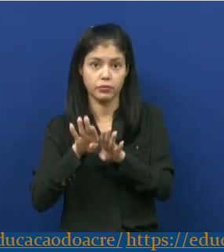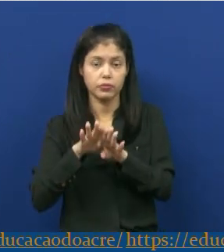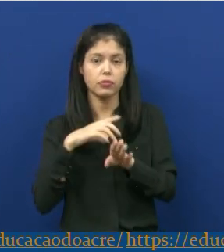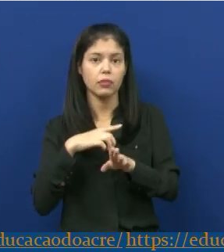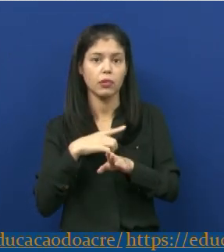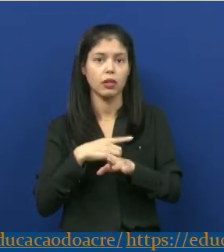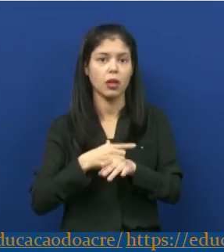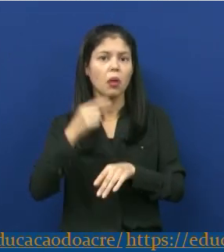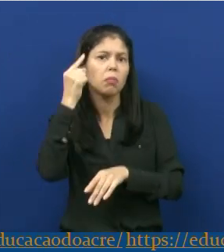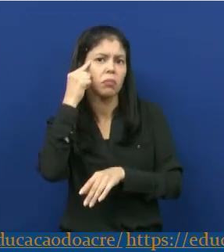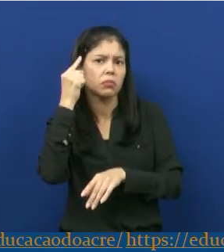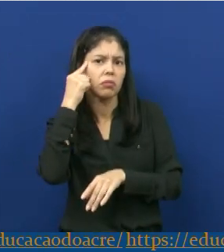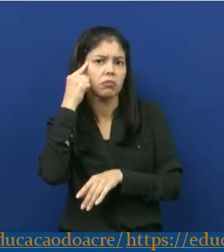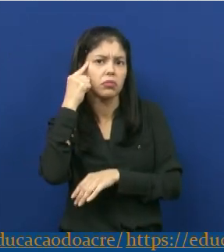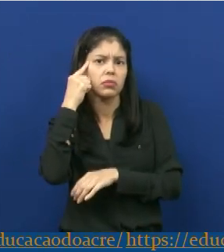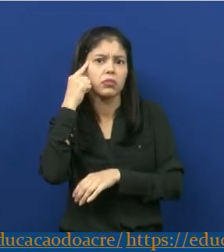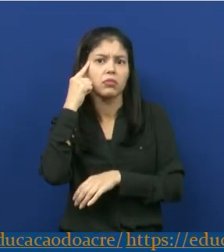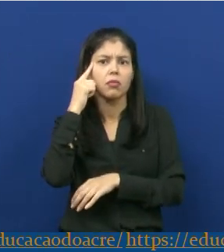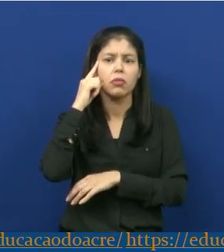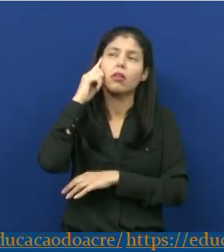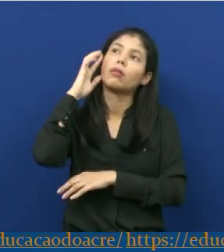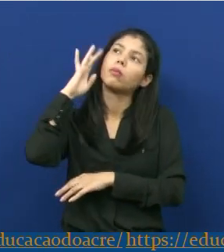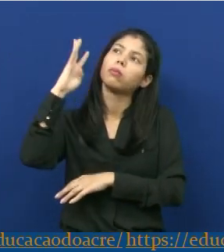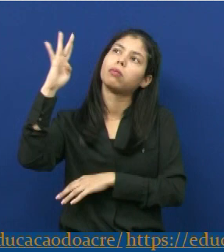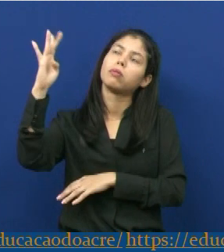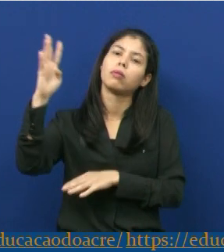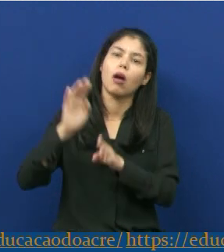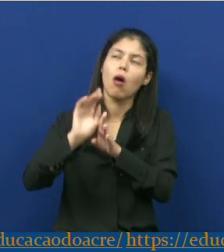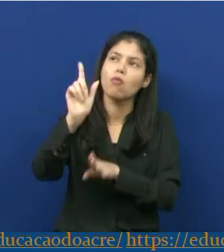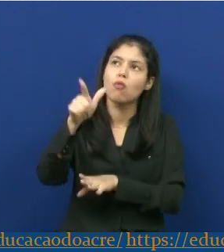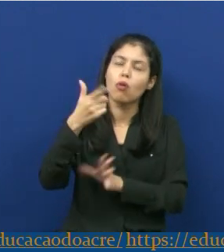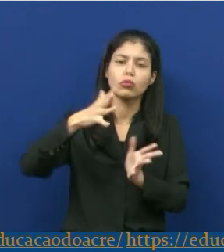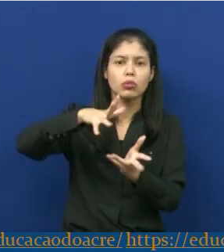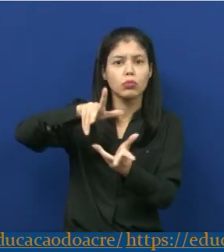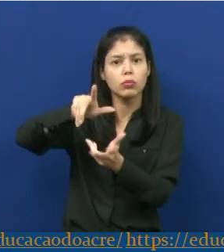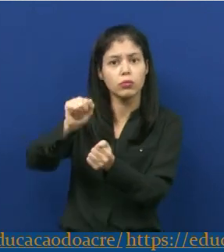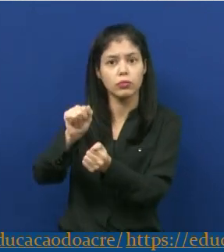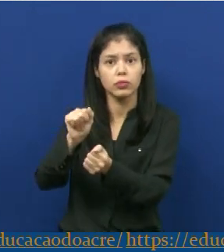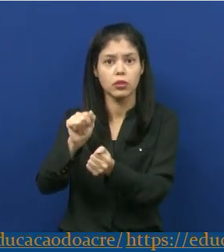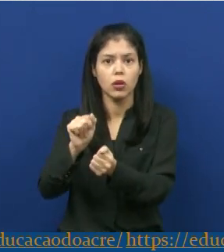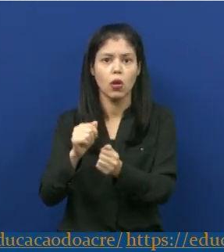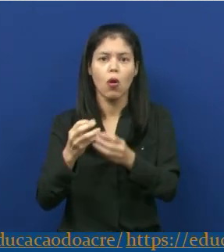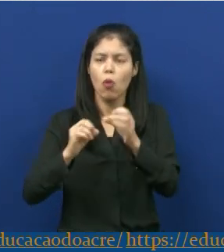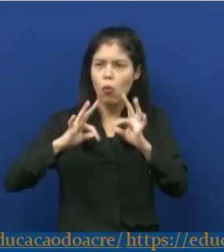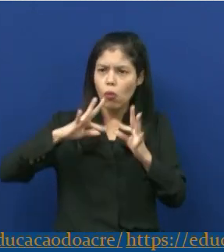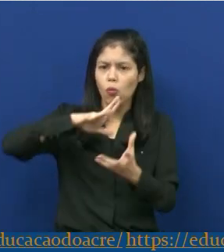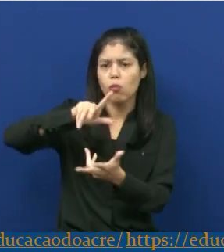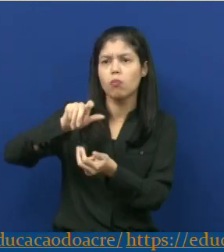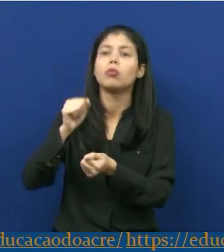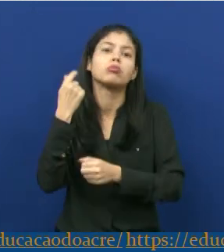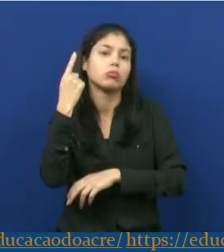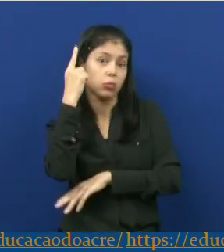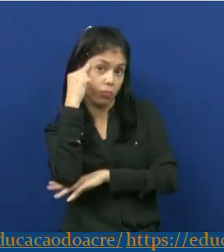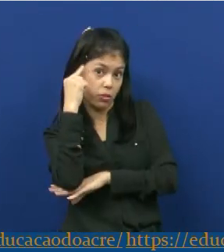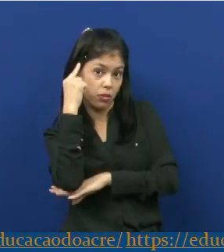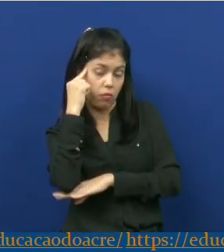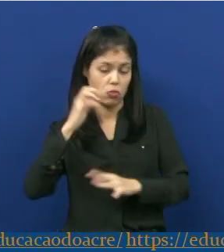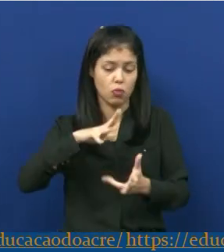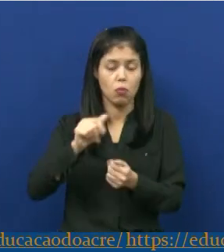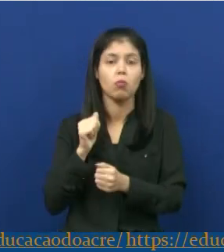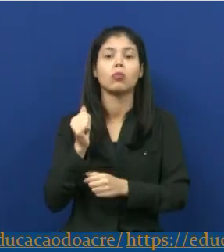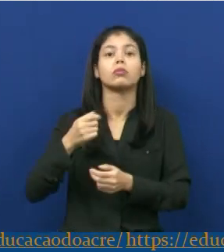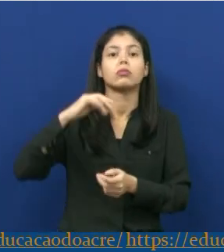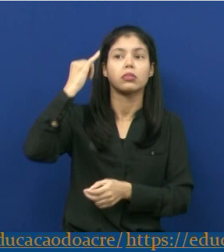uma ilusão. Existiria um outro mundo, o mundo das ideias, o mundo real. E